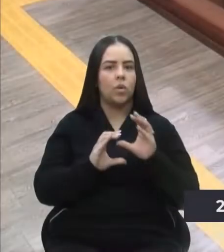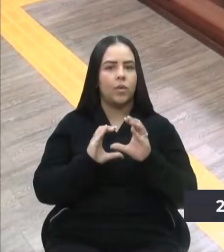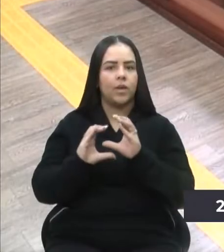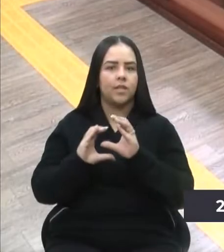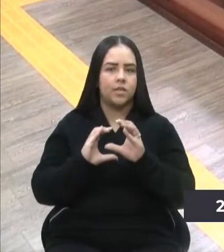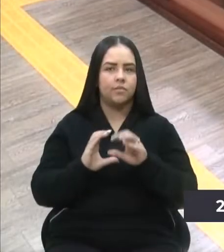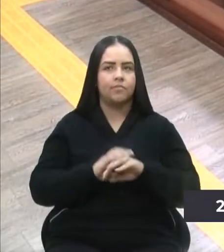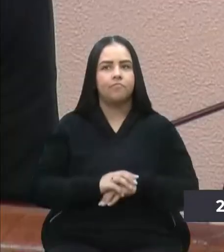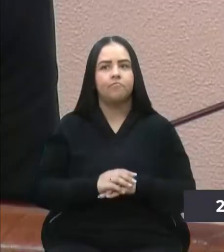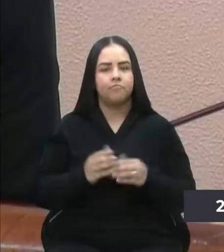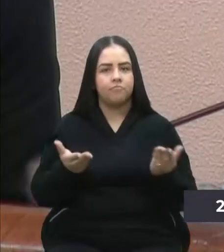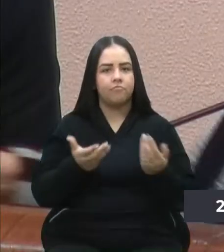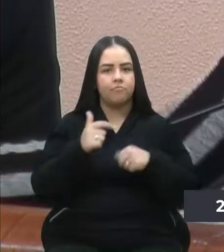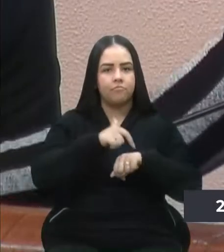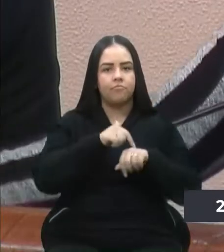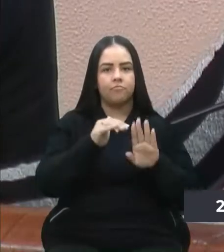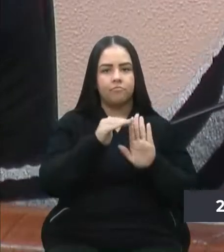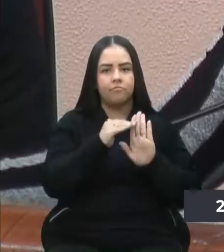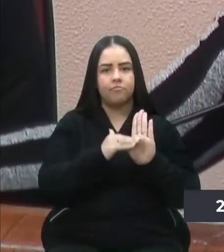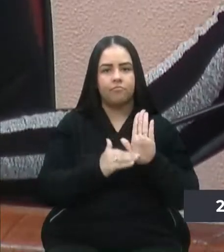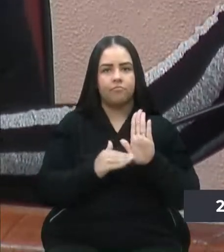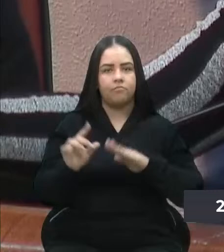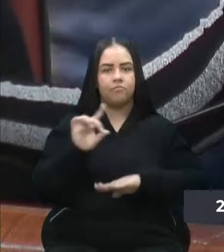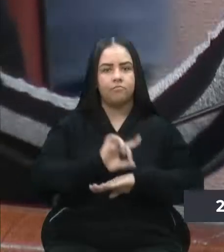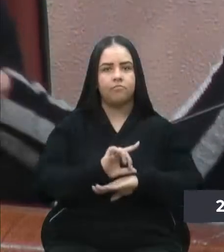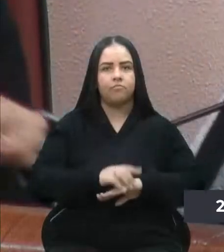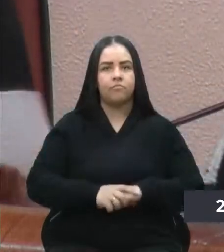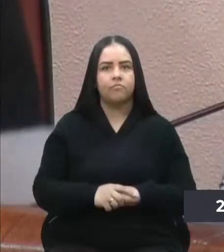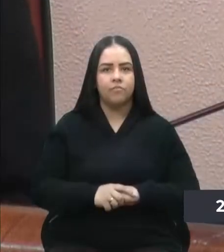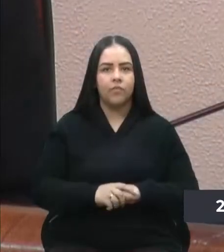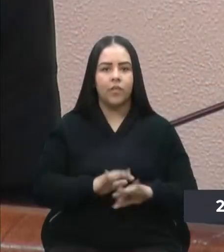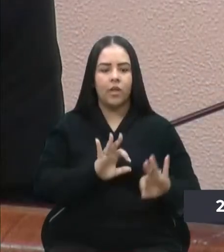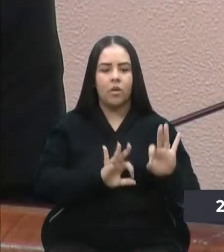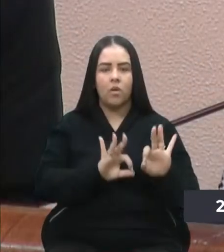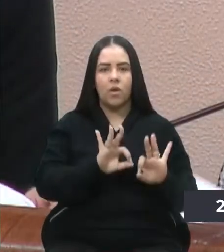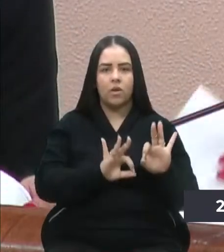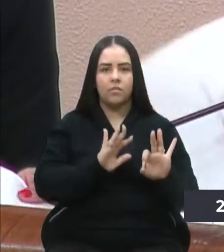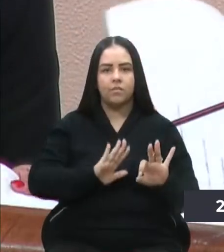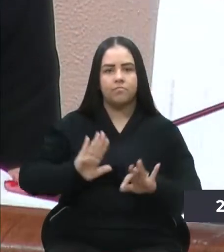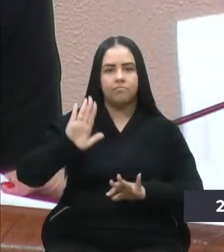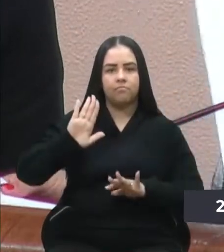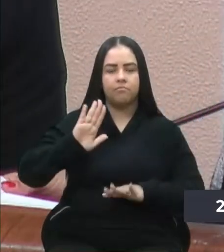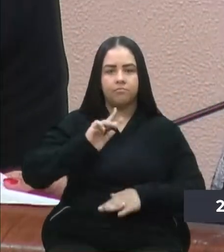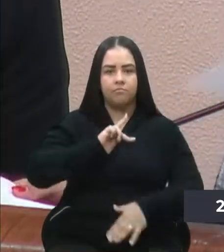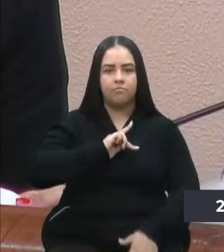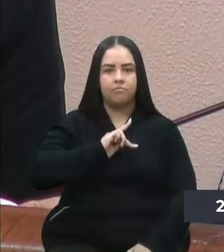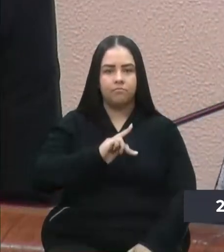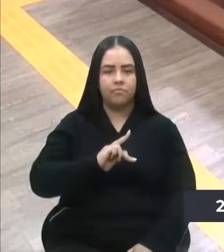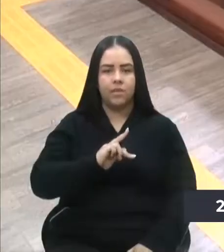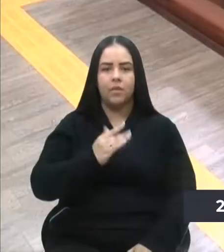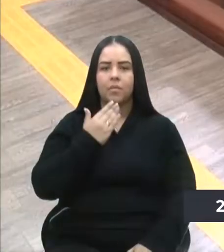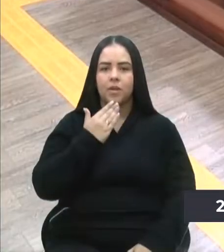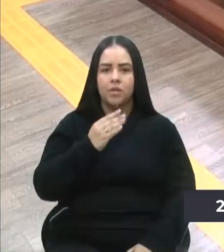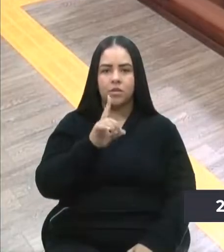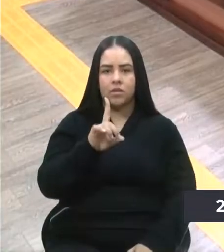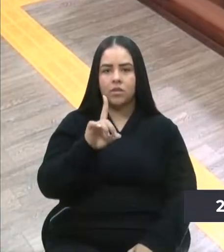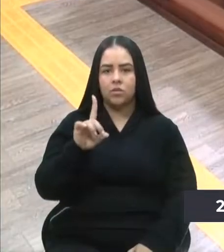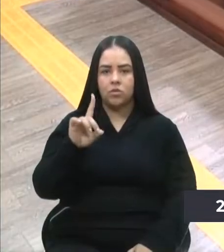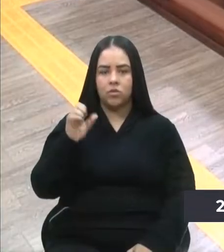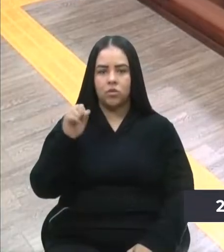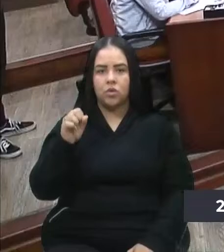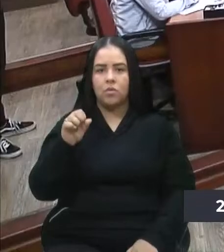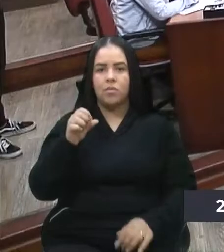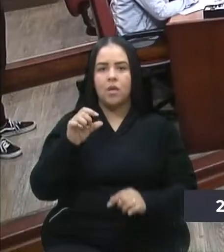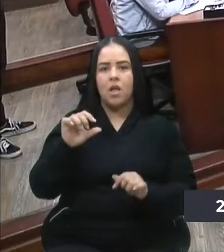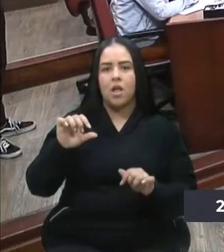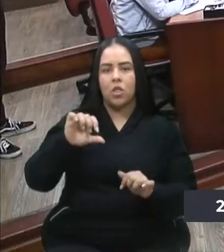votações. Passemos à ordem do dia. Essa é uma questão de ordem, senhora presidenta. Pois não, vereador. Eu evoco o artigo 118 para fazer uma inversão